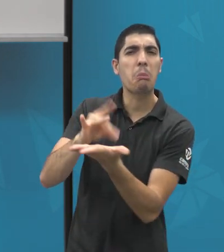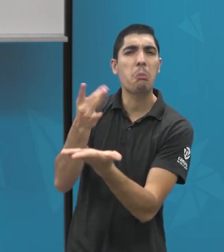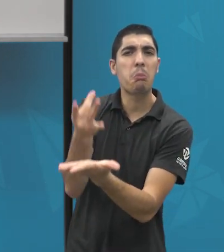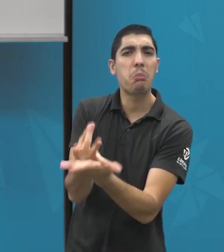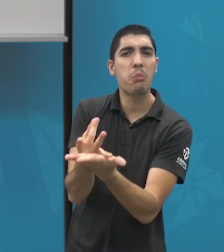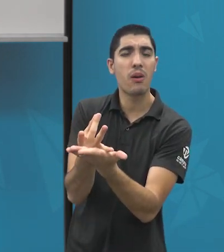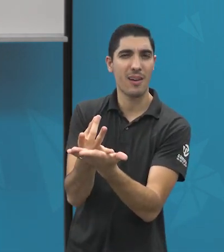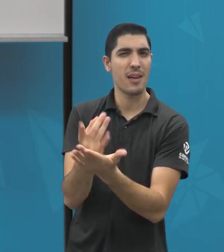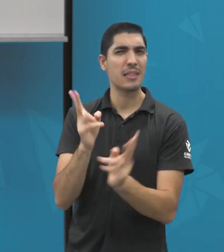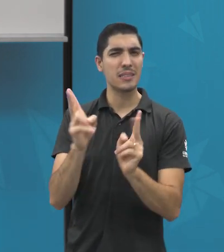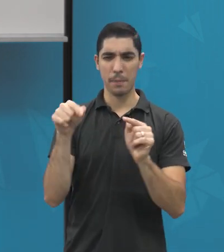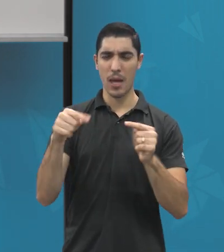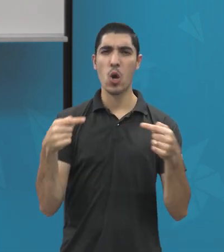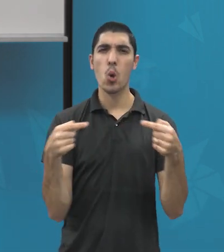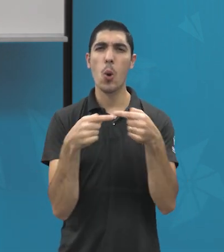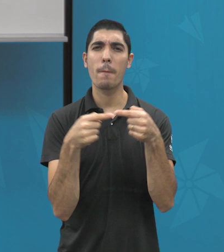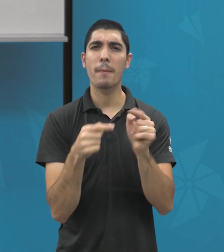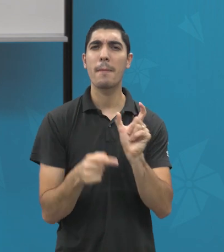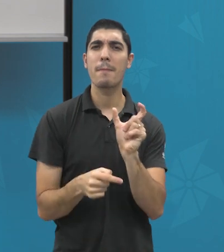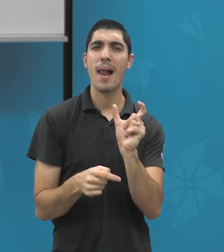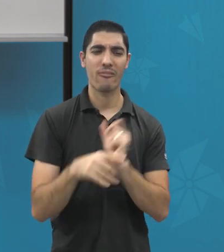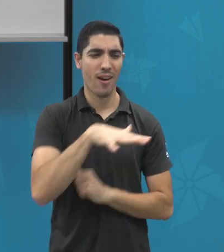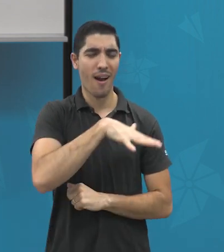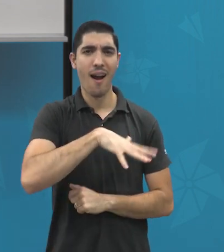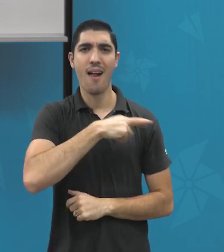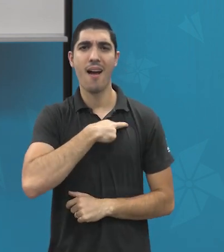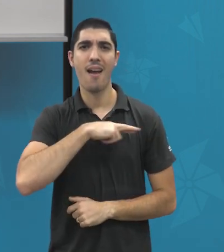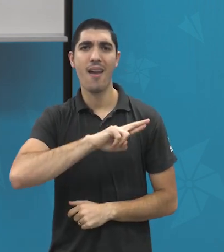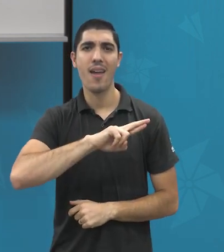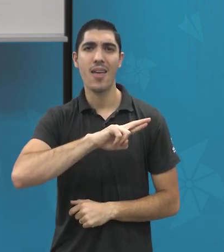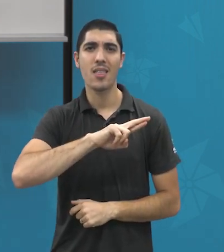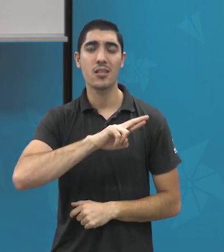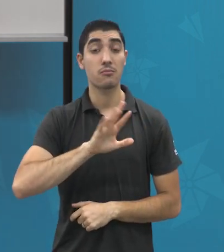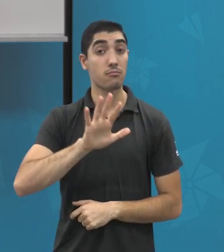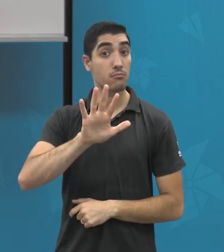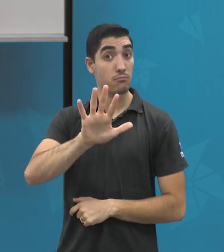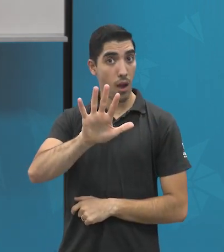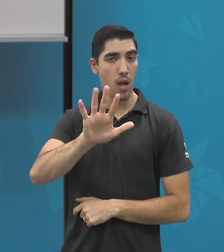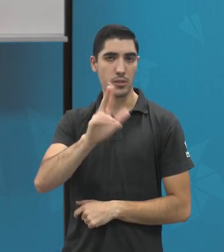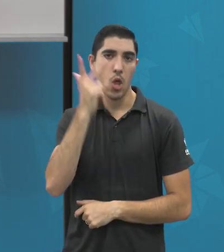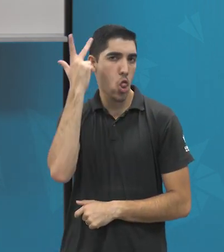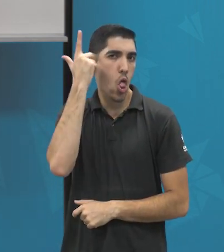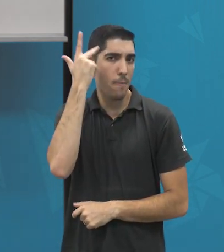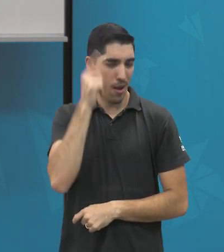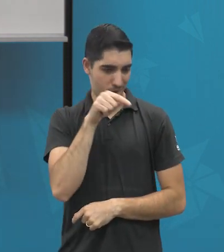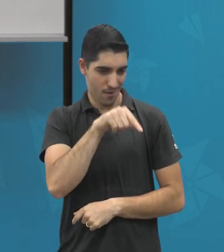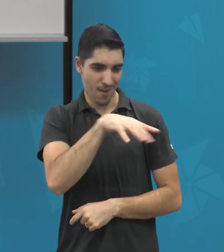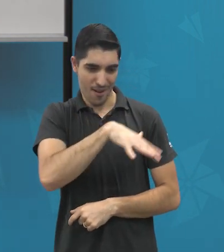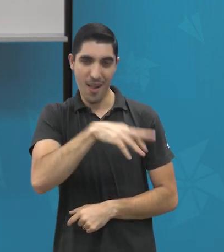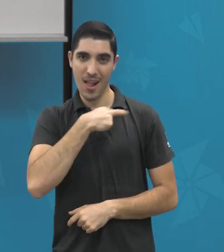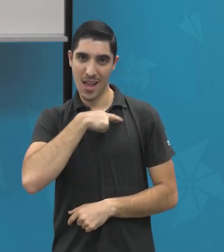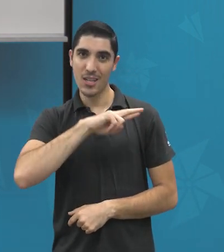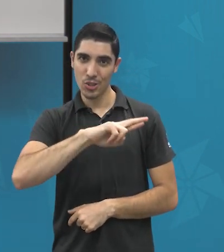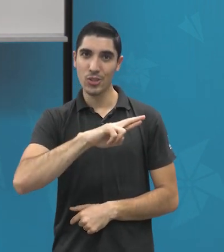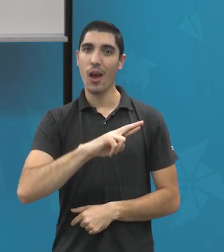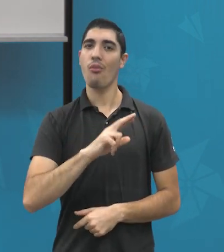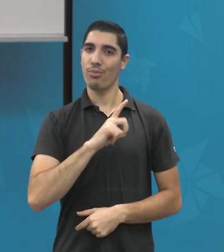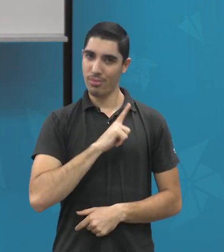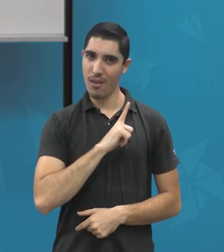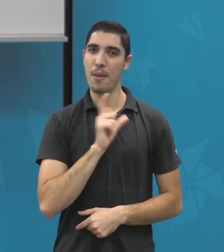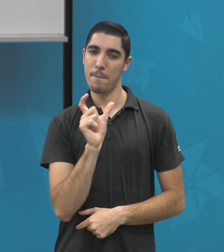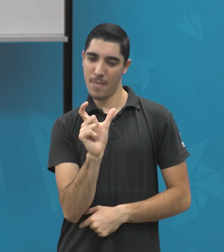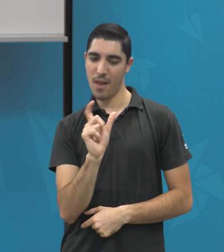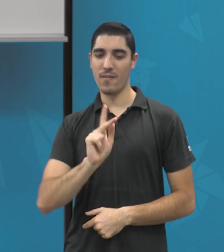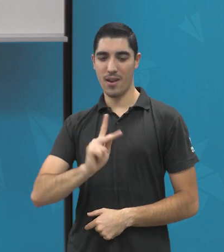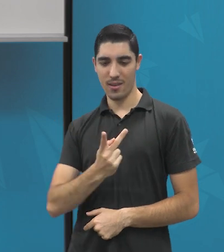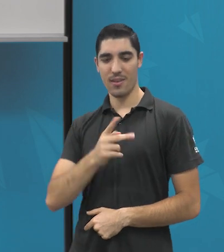pensa muito no âmbito religioso, né? E é justamente por pensar muito no âmbito religioso que nós podemos